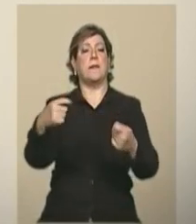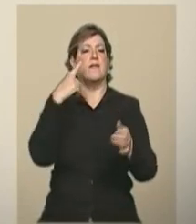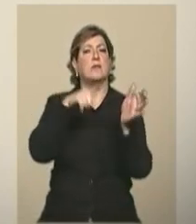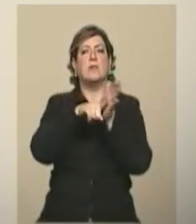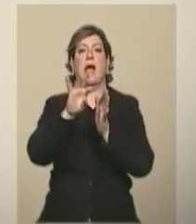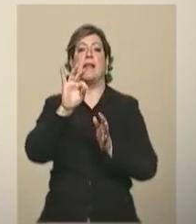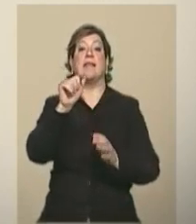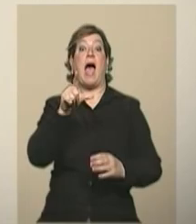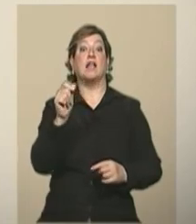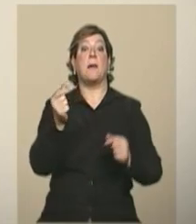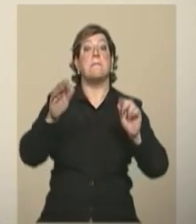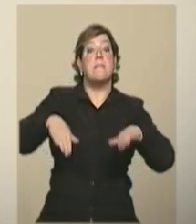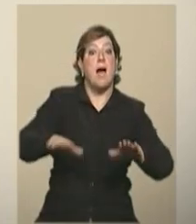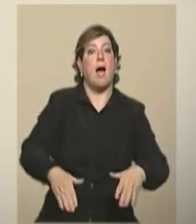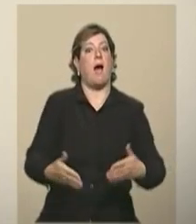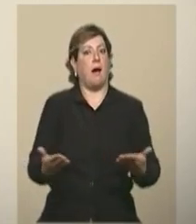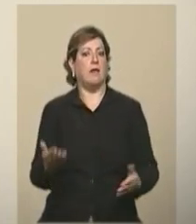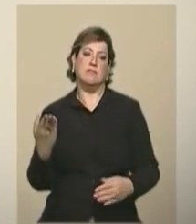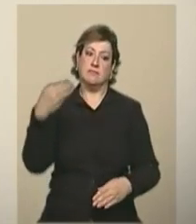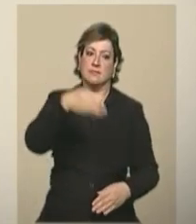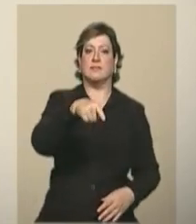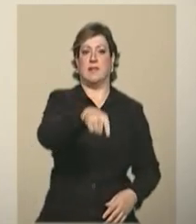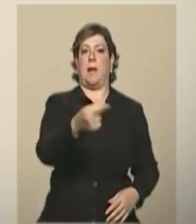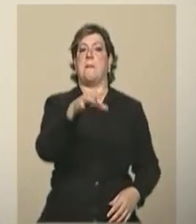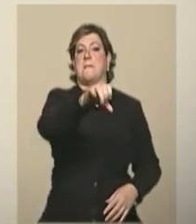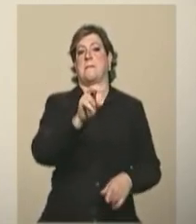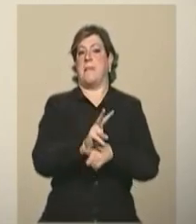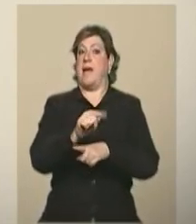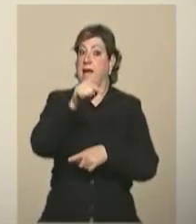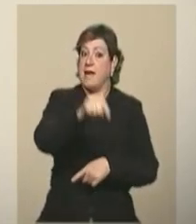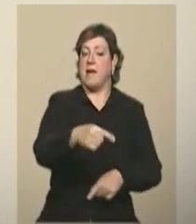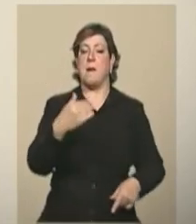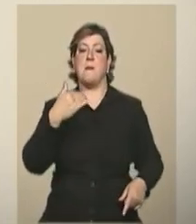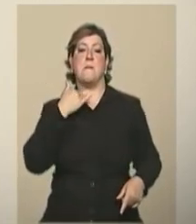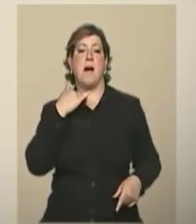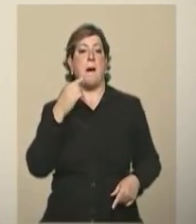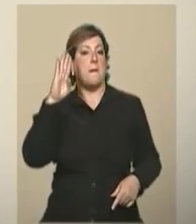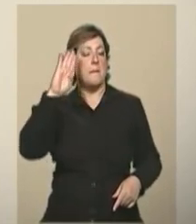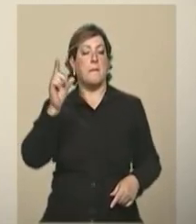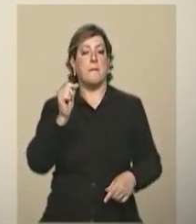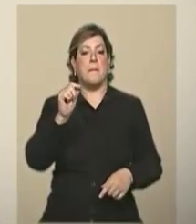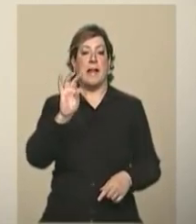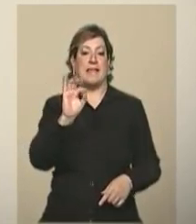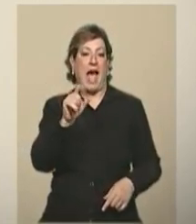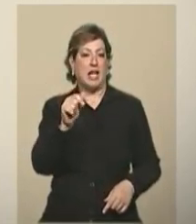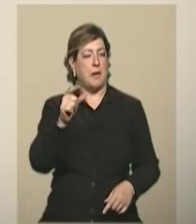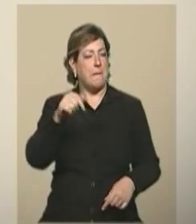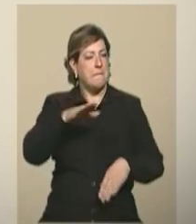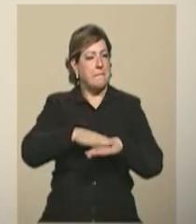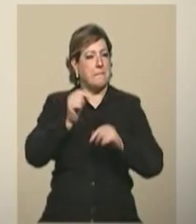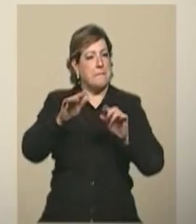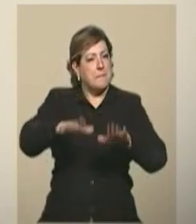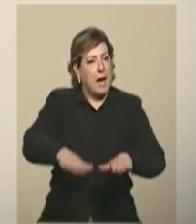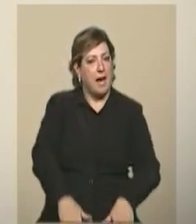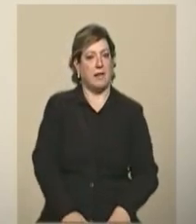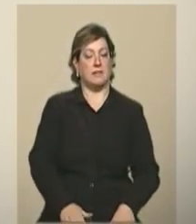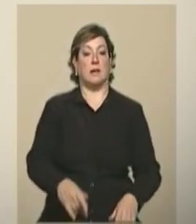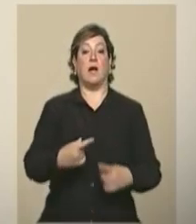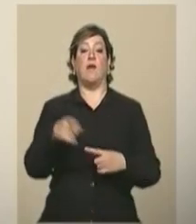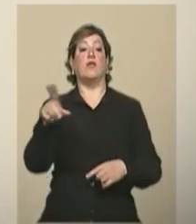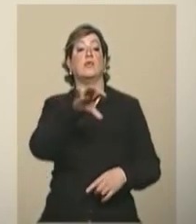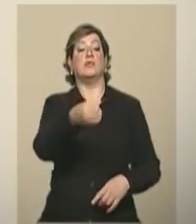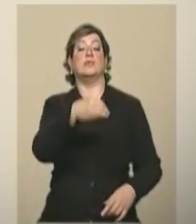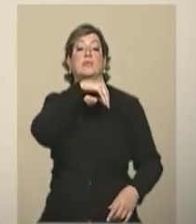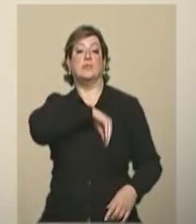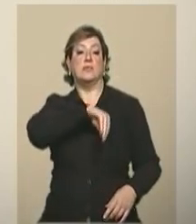as melhores ofertas, as menores taxas de juros, para você escolher onde vai receber seu salário e